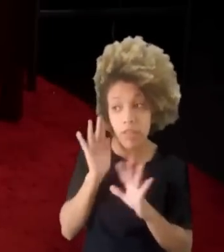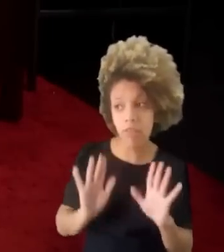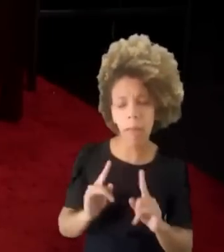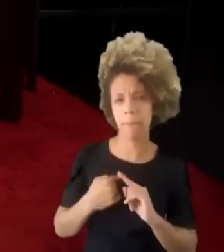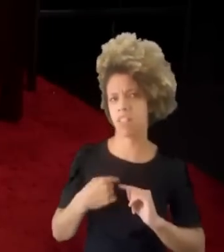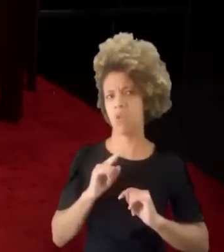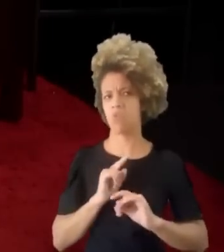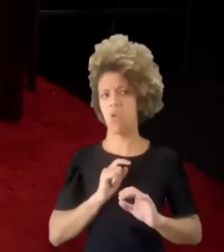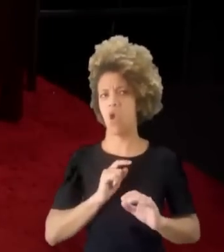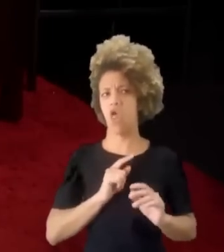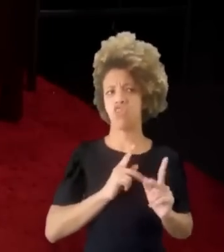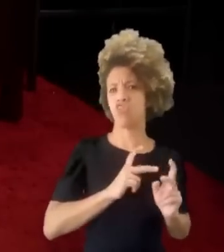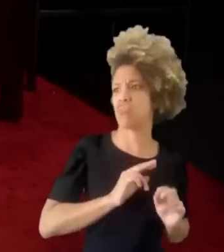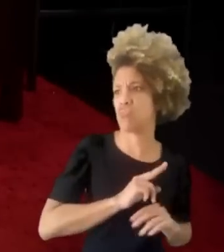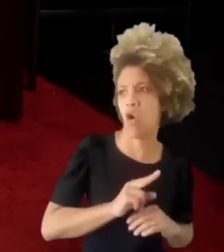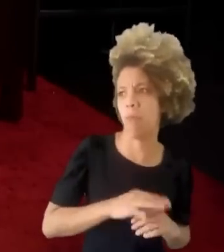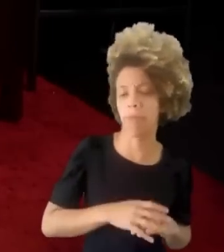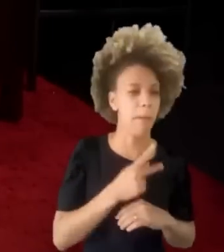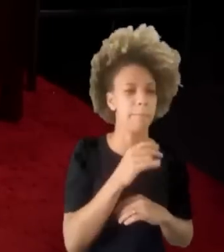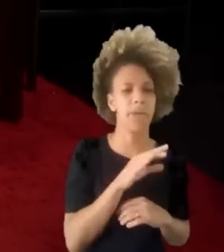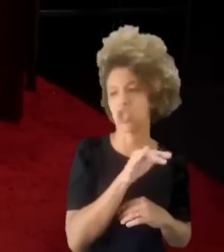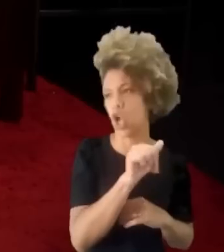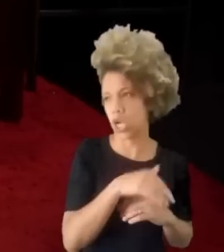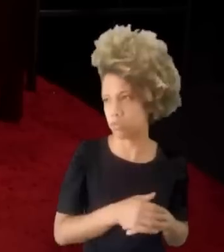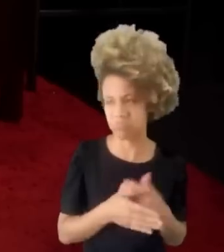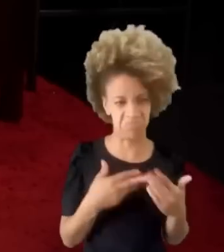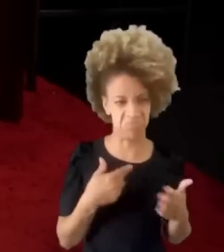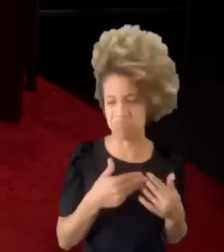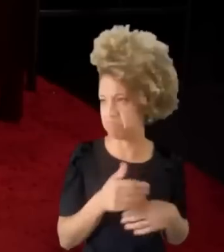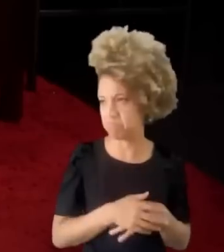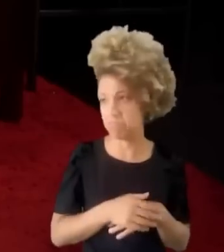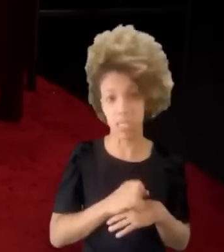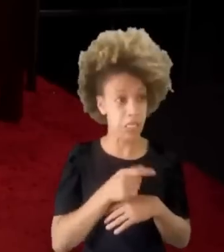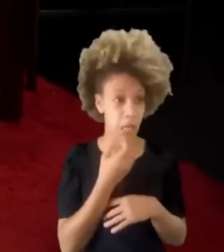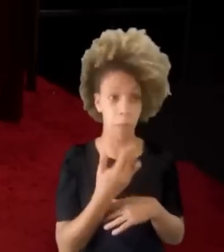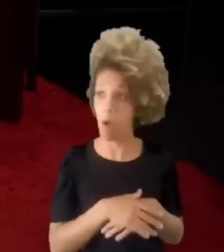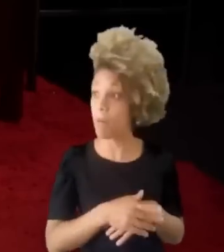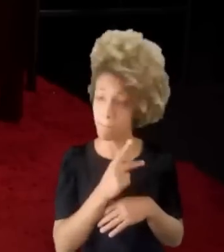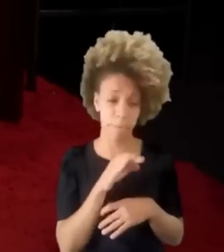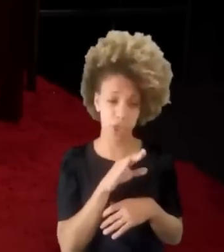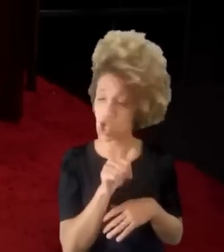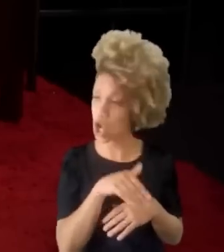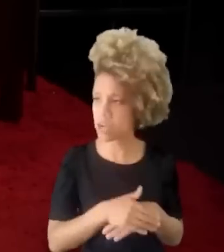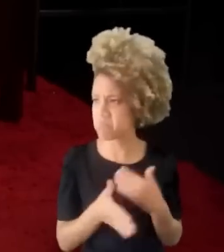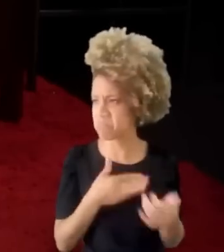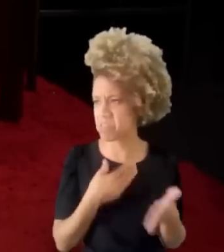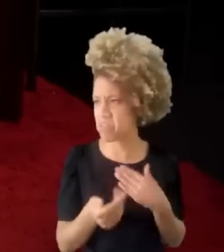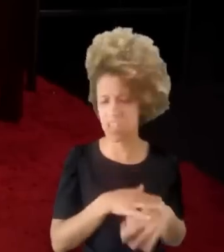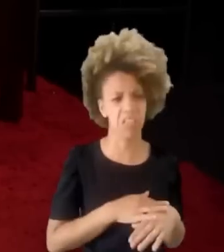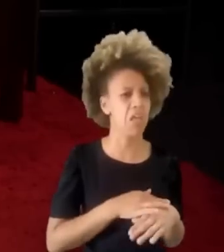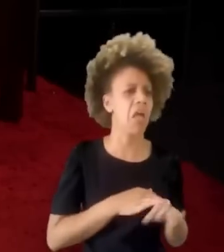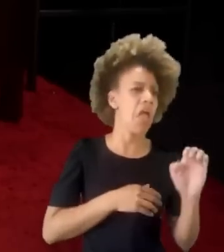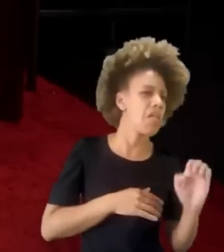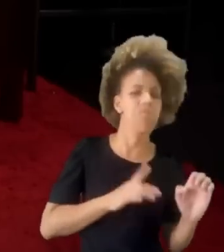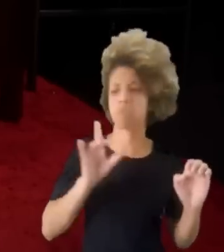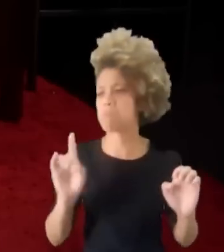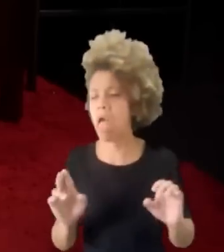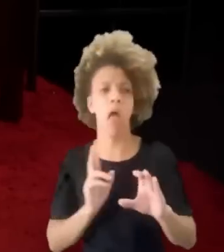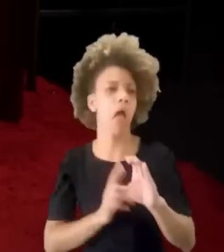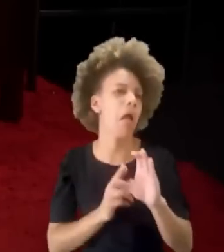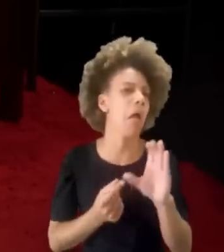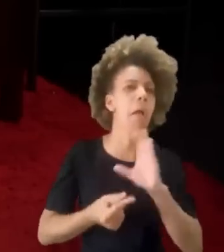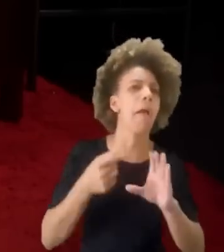ver e eu não sou apegado com o nome mano podia ser paçoca Se for bom é paçoca eu não ligo se é comunismo socialismo